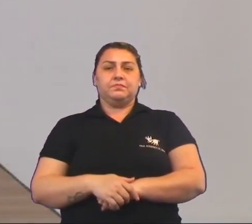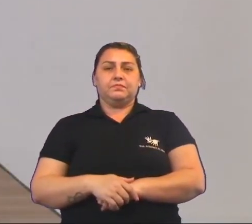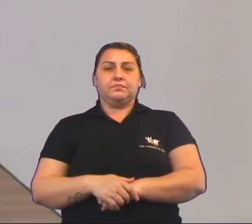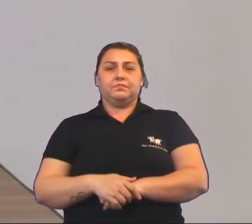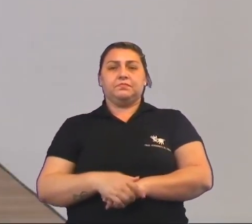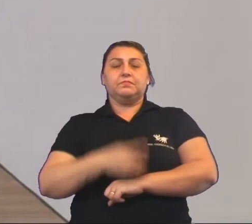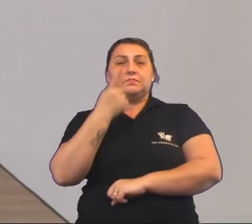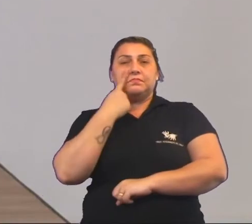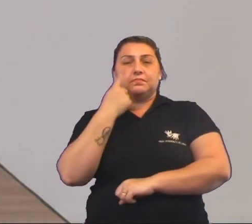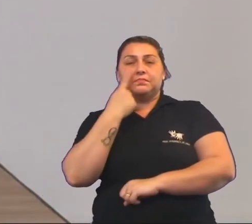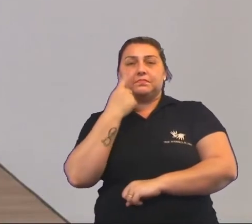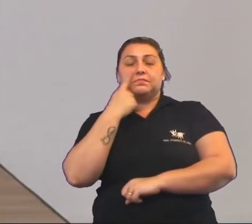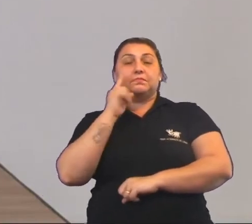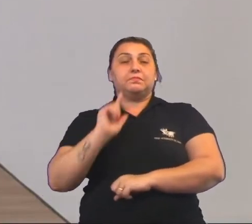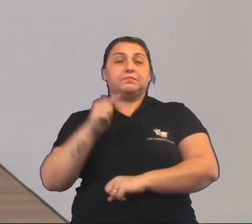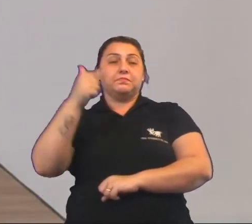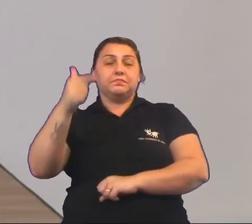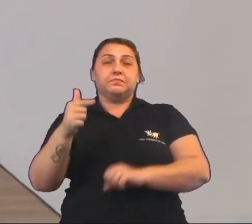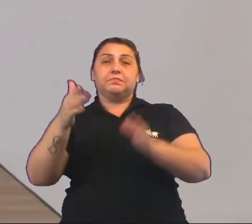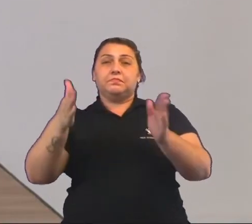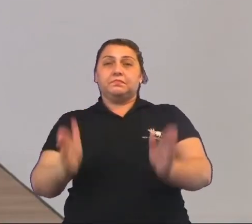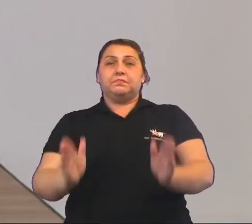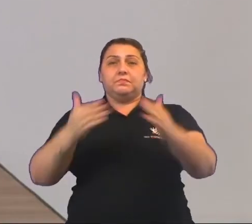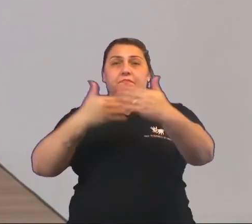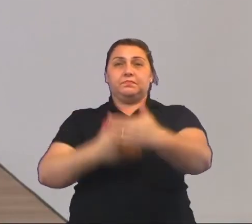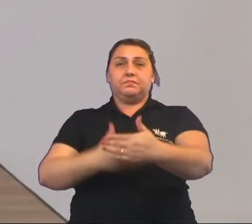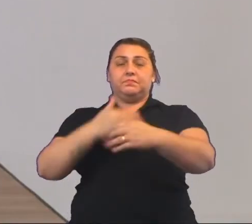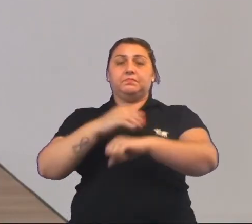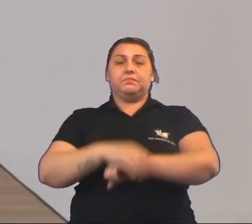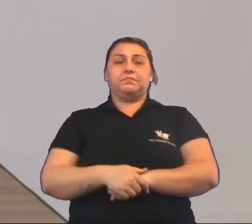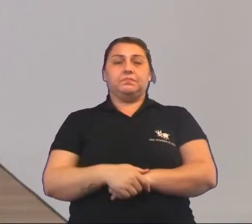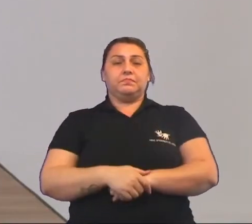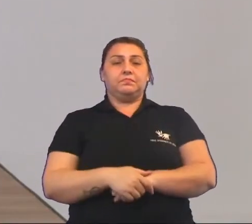Vamos observar esta outra caixa.